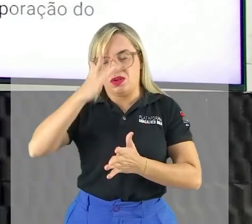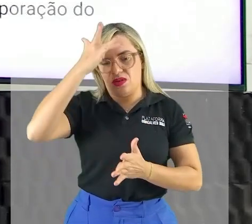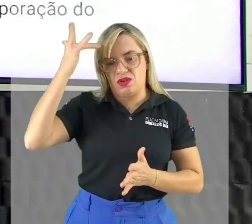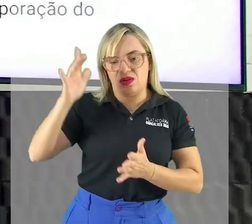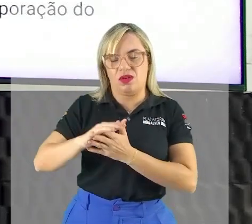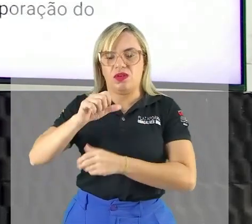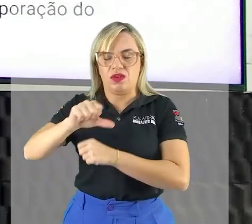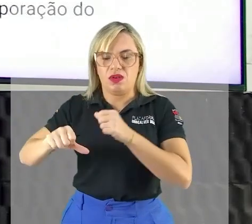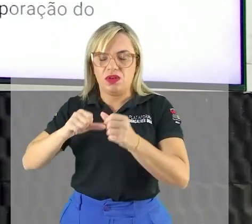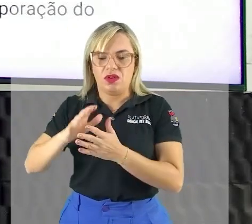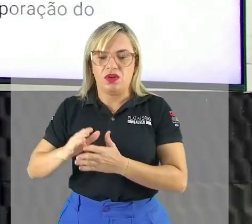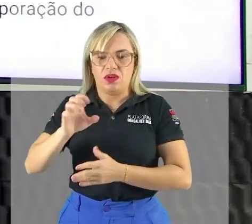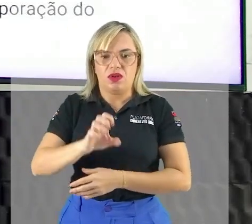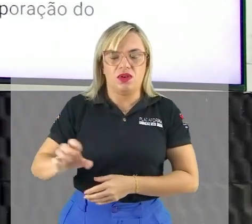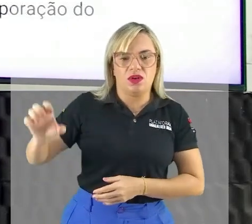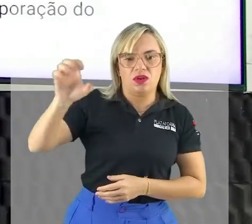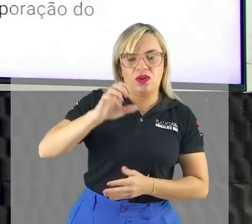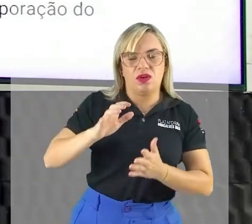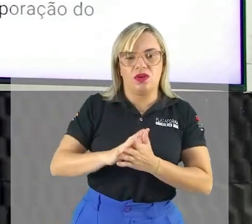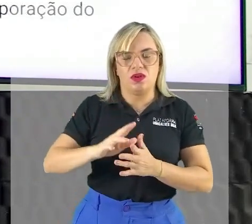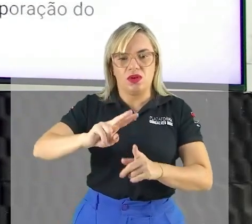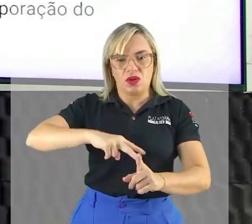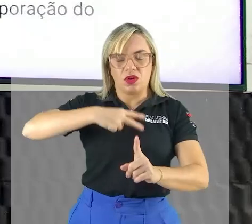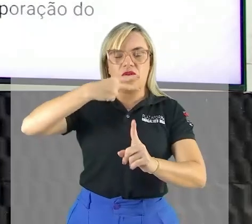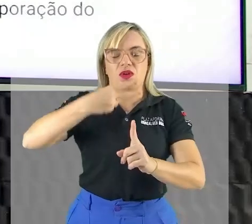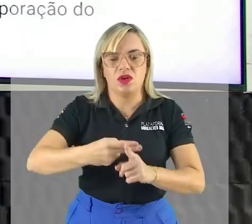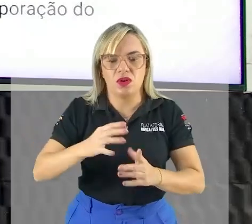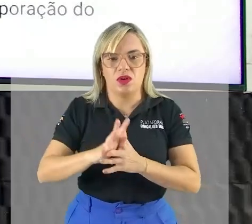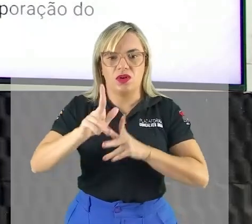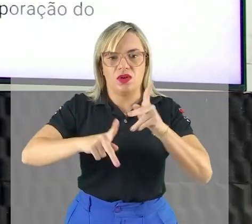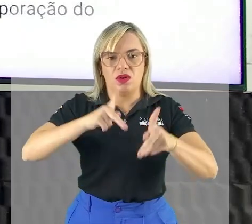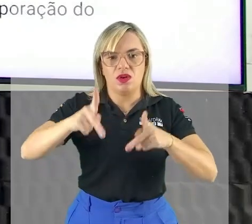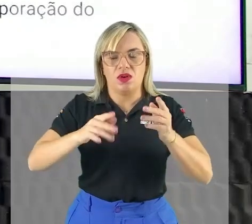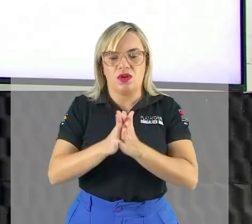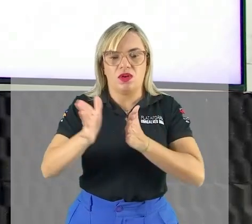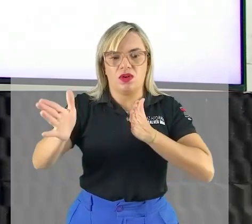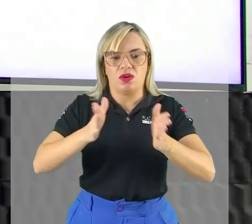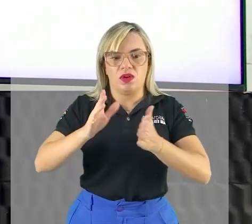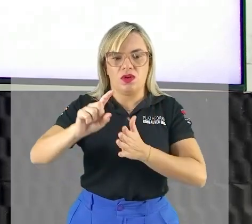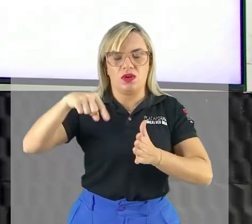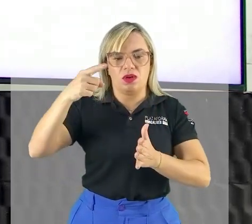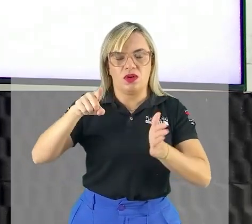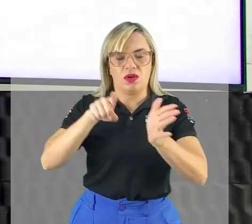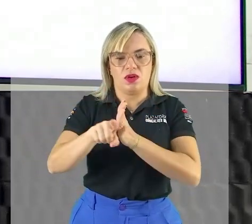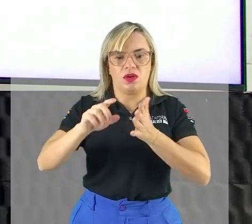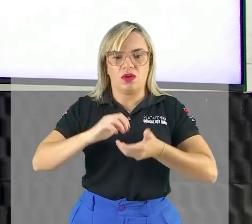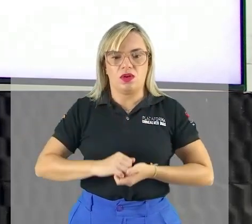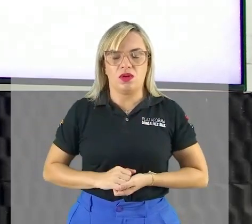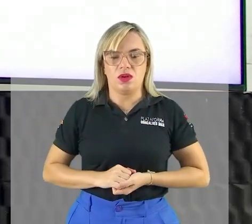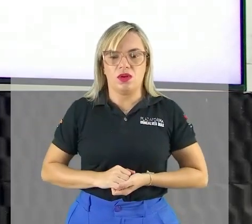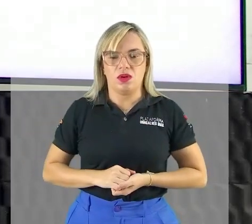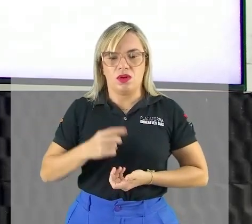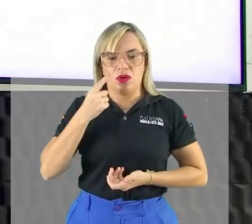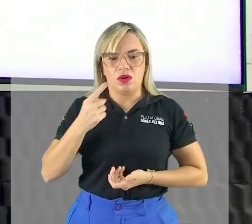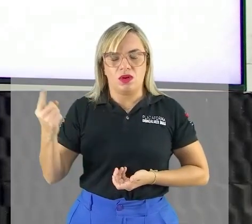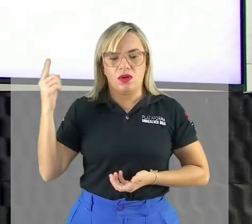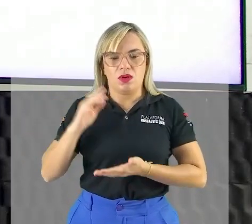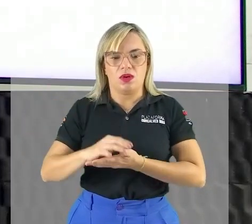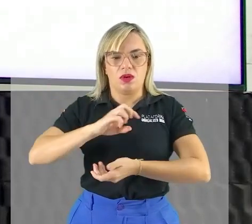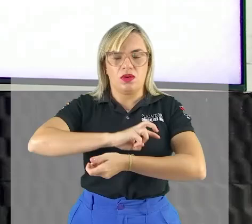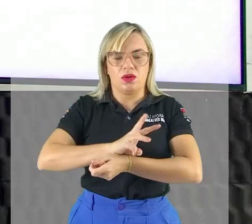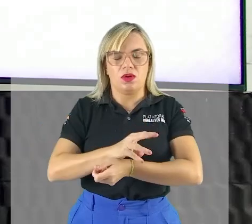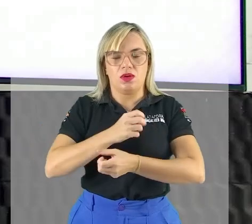lugares para lá por isso que dobrou a população nesse período bom vamos pra próxima questão aema